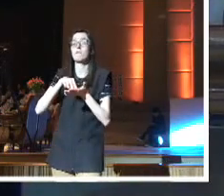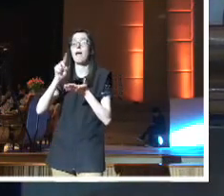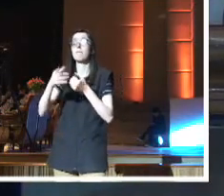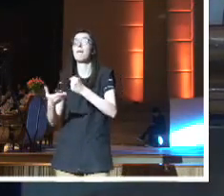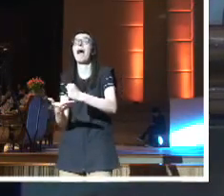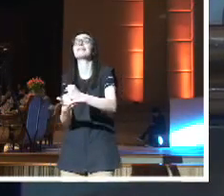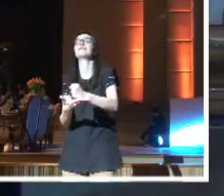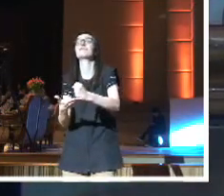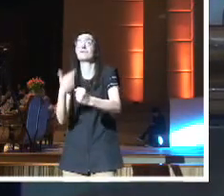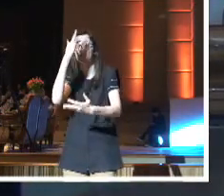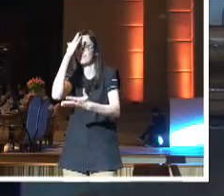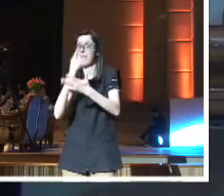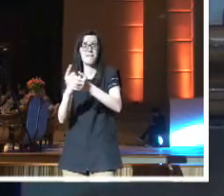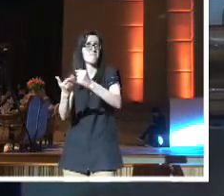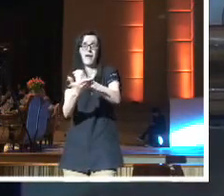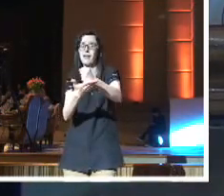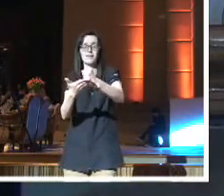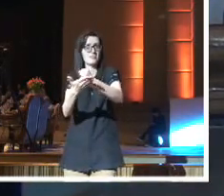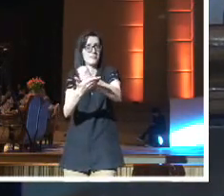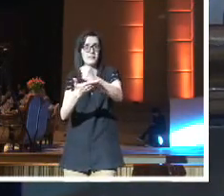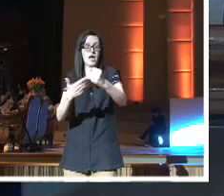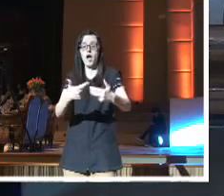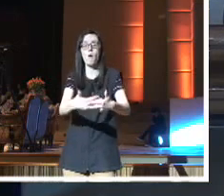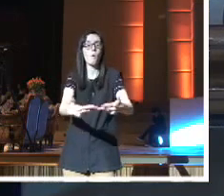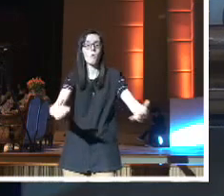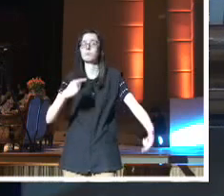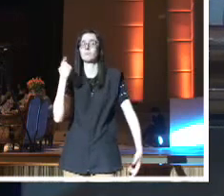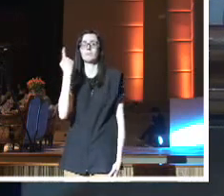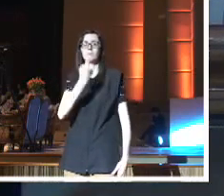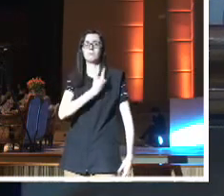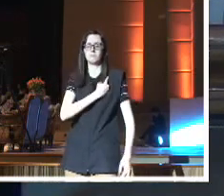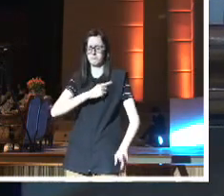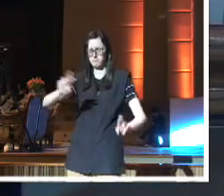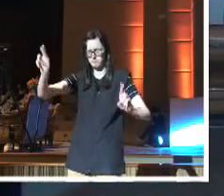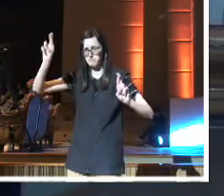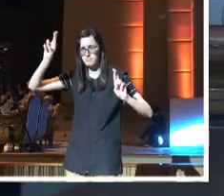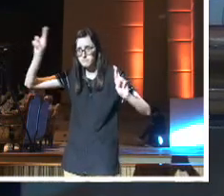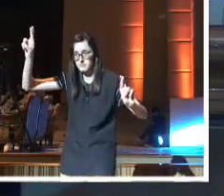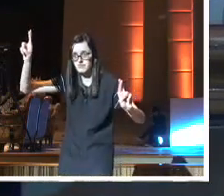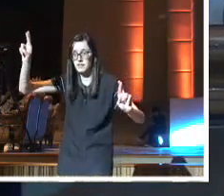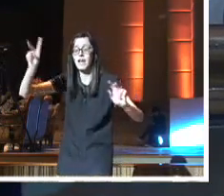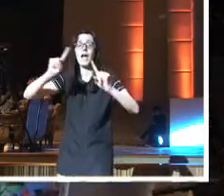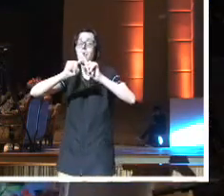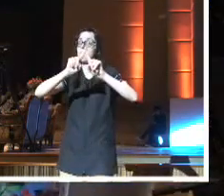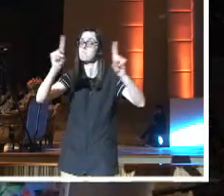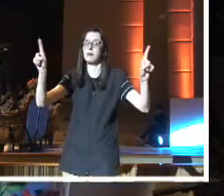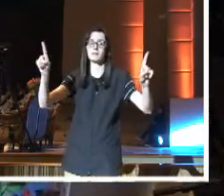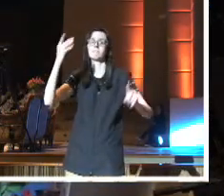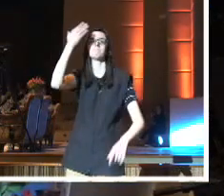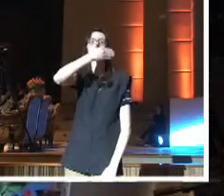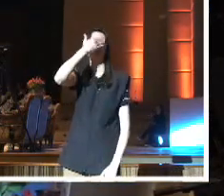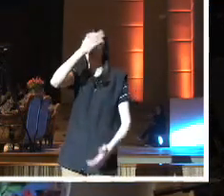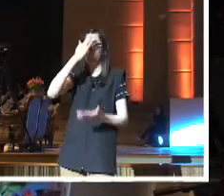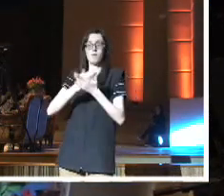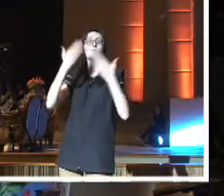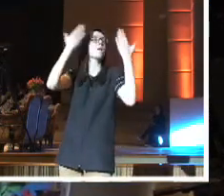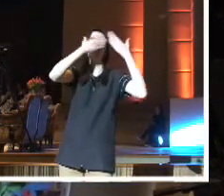fundamento das coisas que se esperam e não são vistas.